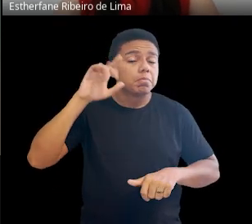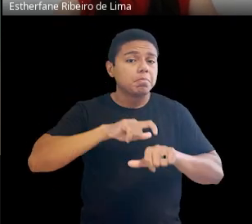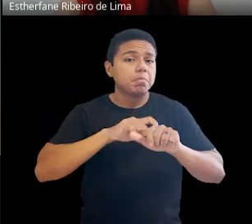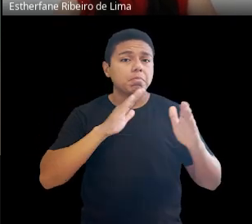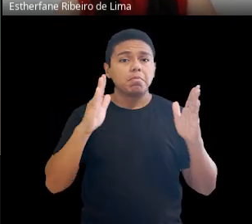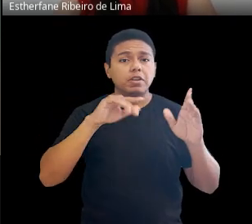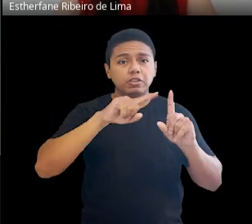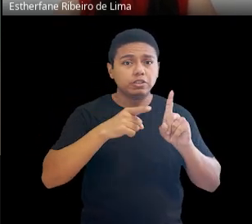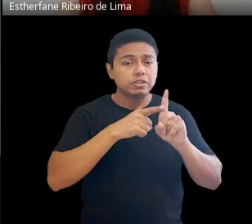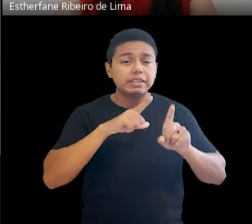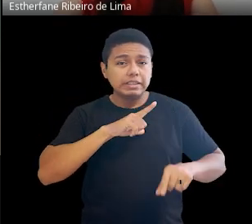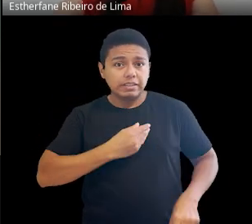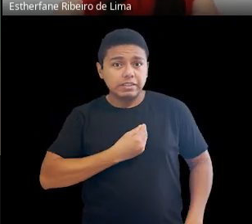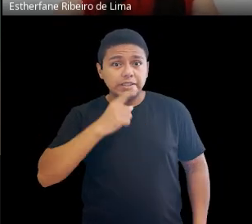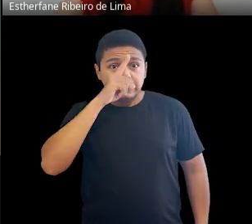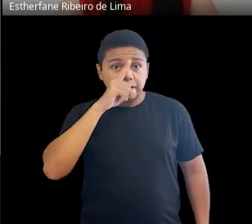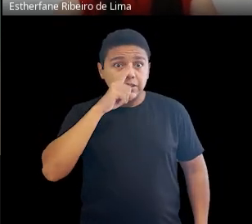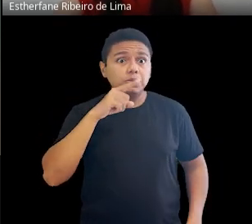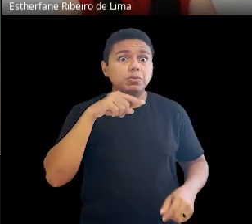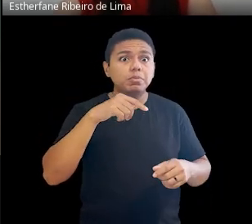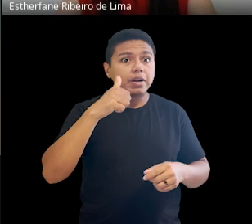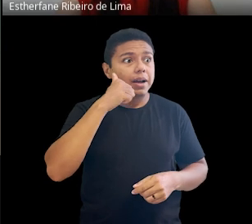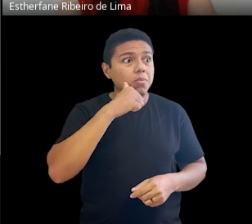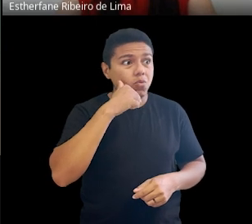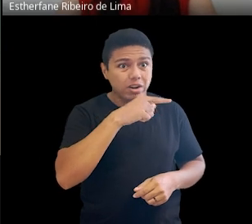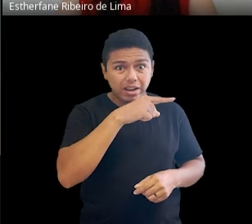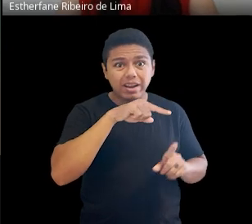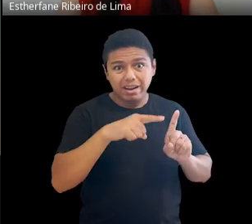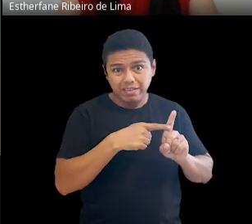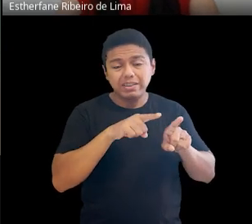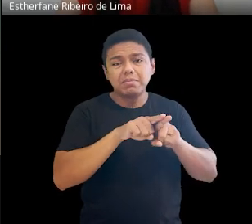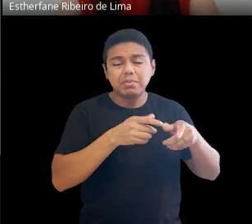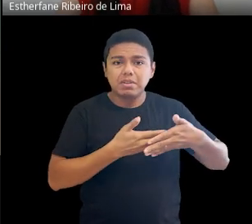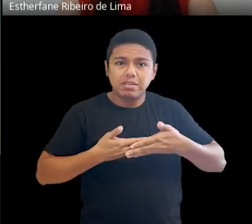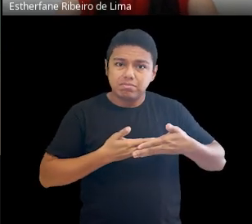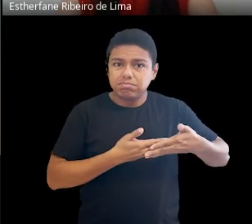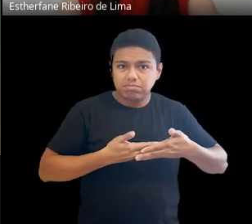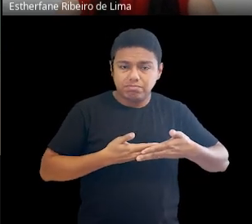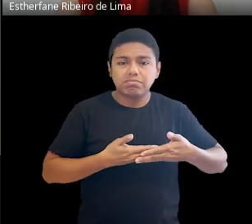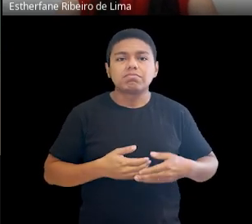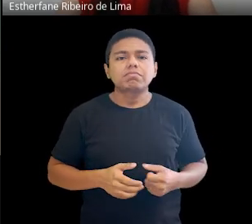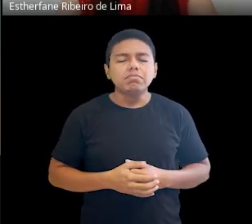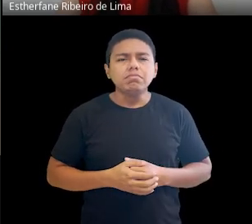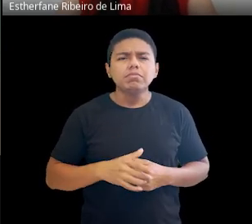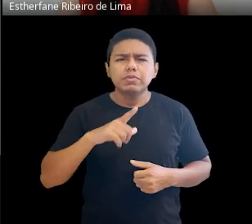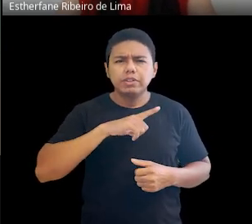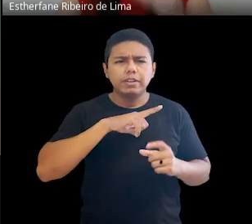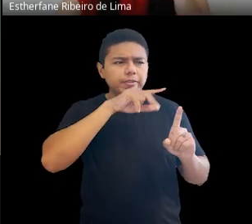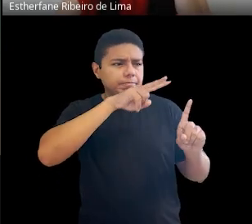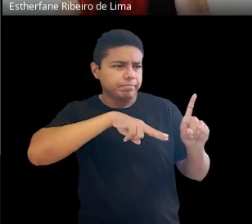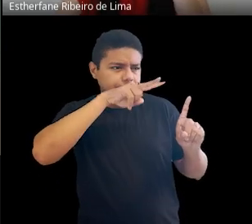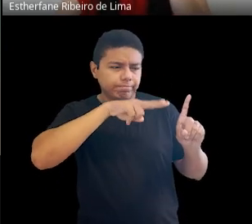vão apresentar maior risco, tanto para a gestante quanto para o recém-nascido. O número de consultas de pré-natal ele